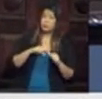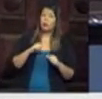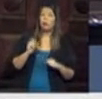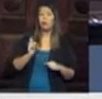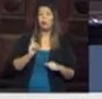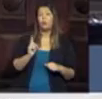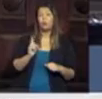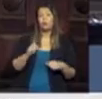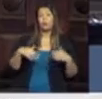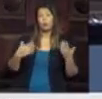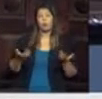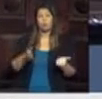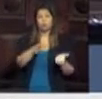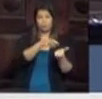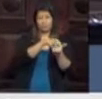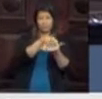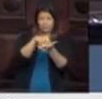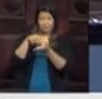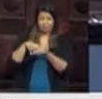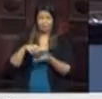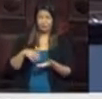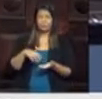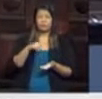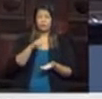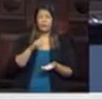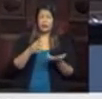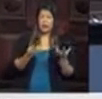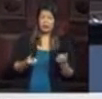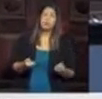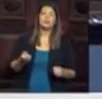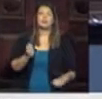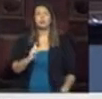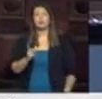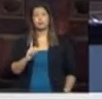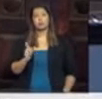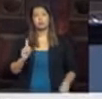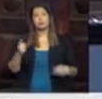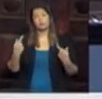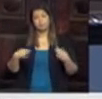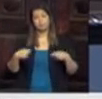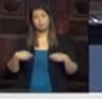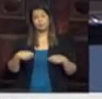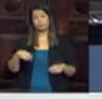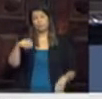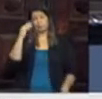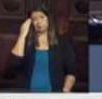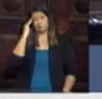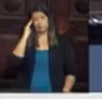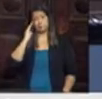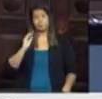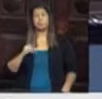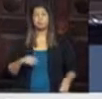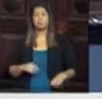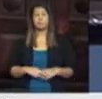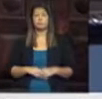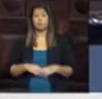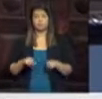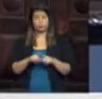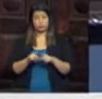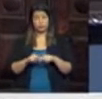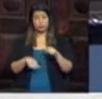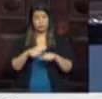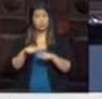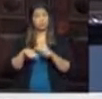institutos legais que estão criados. Não só a lei, mas como também o termo de ajuste fiscal